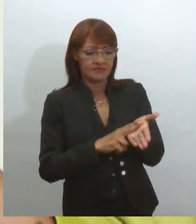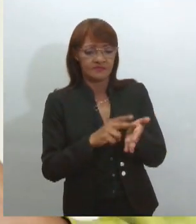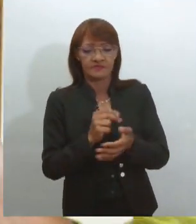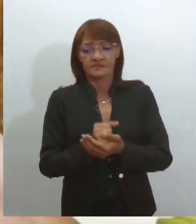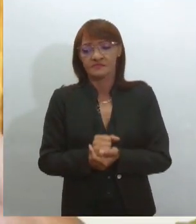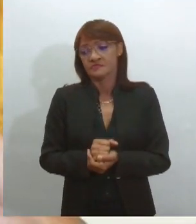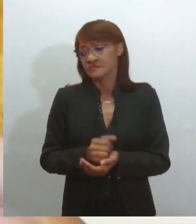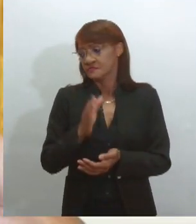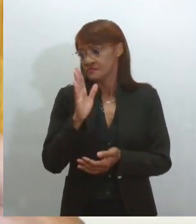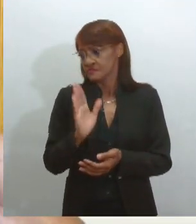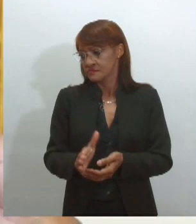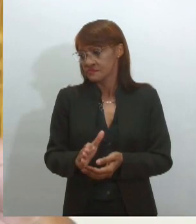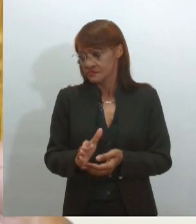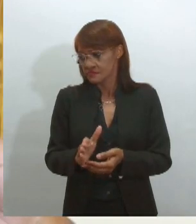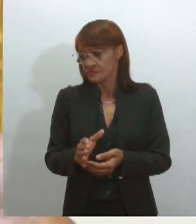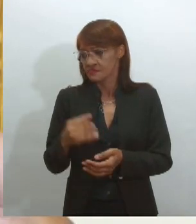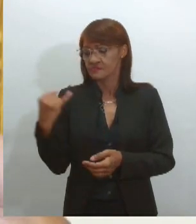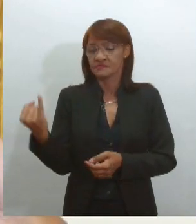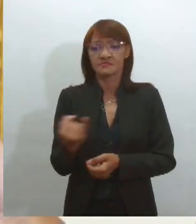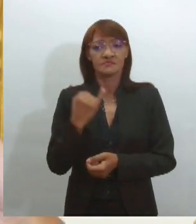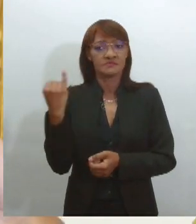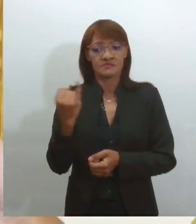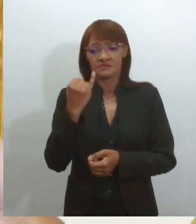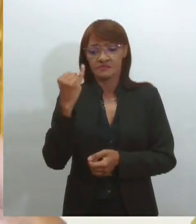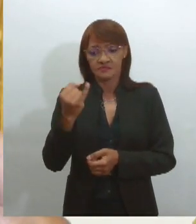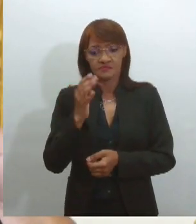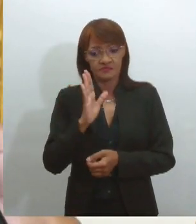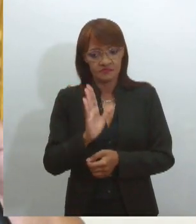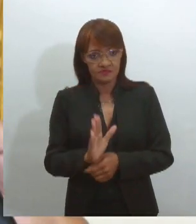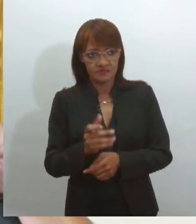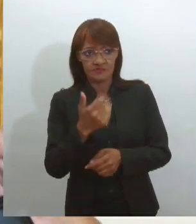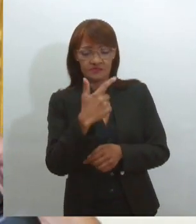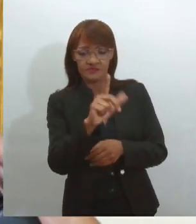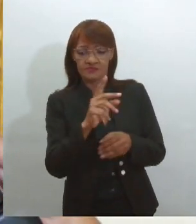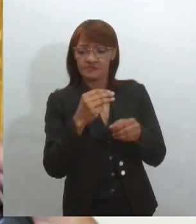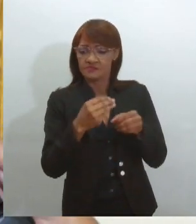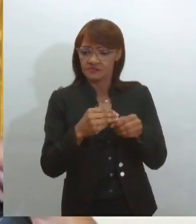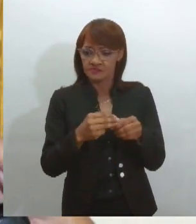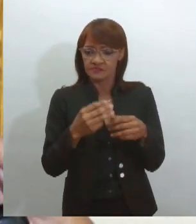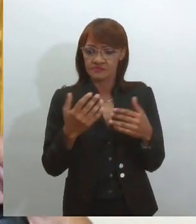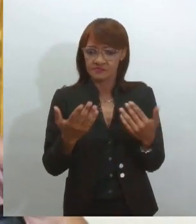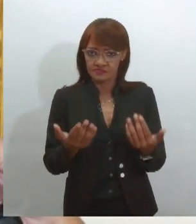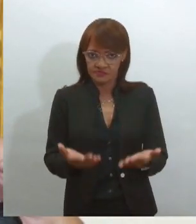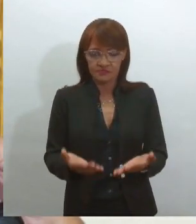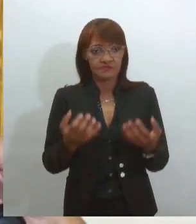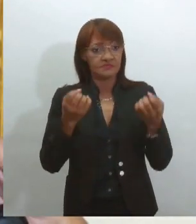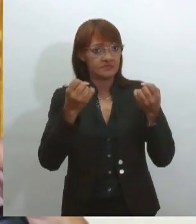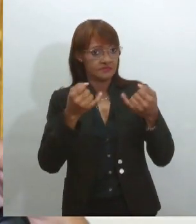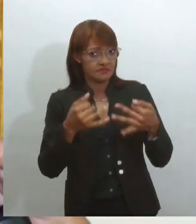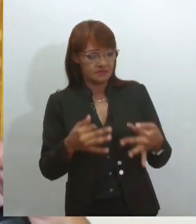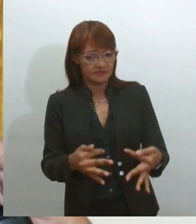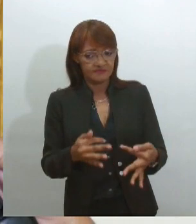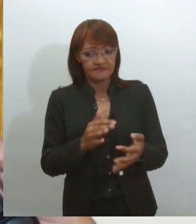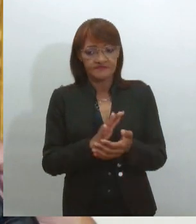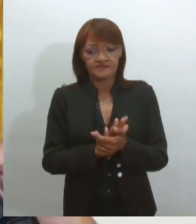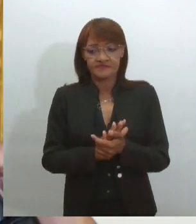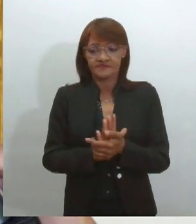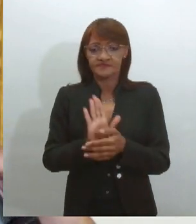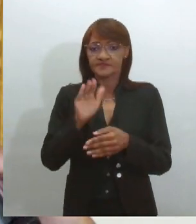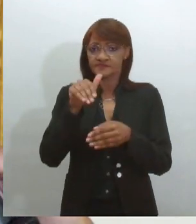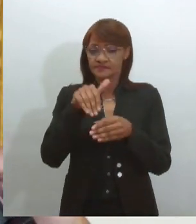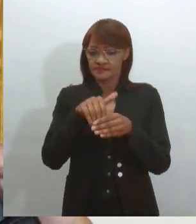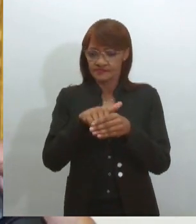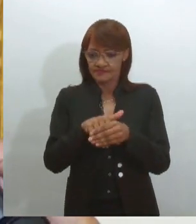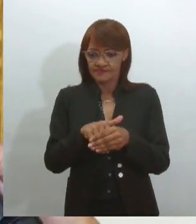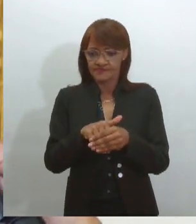o eleitor que estiver em outro domicílio que não dele deve fazer sua justificativa uma vez que o voto em trânsito só ocorre na